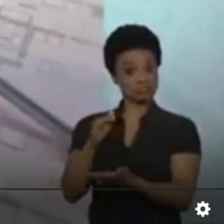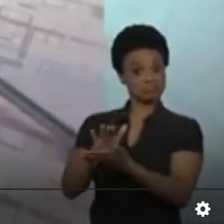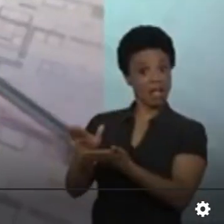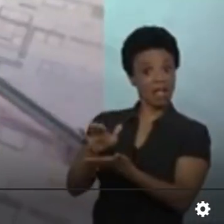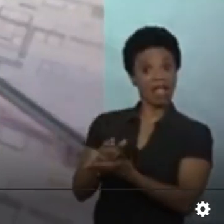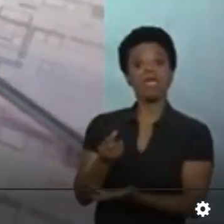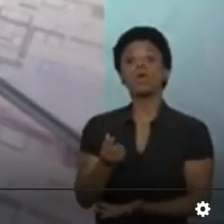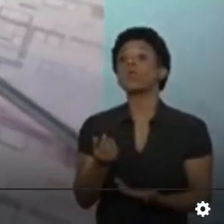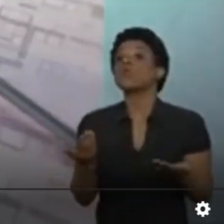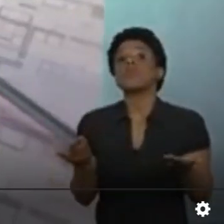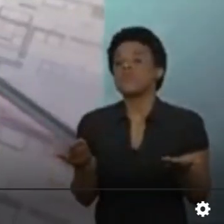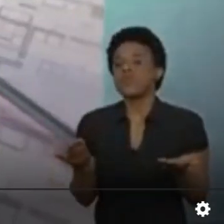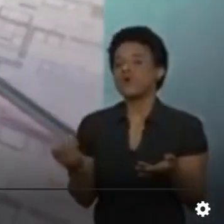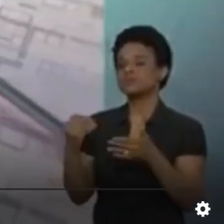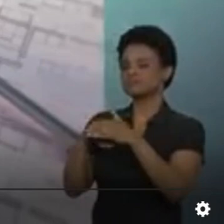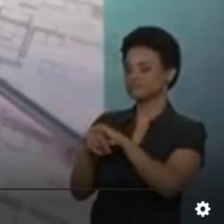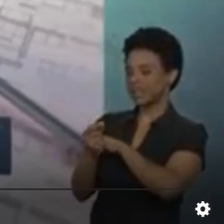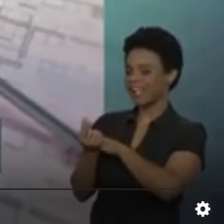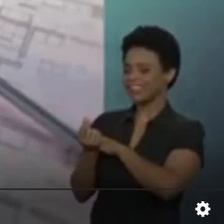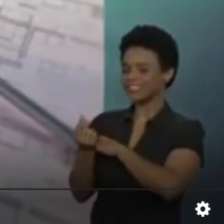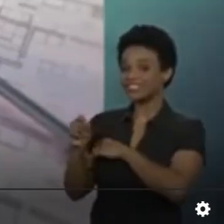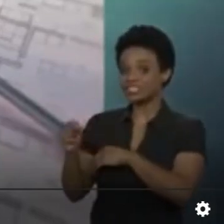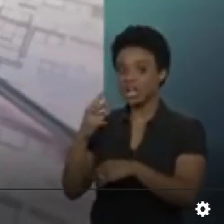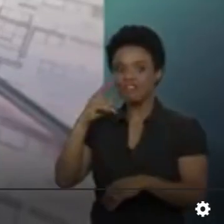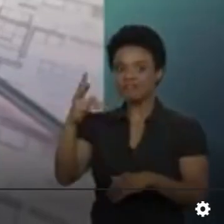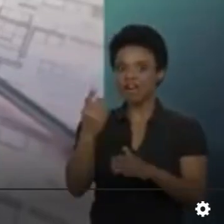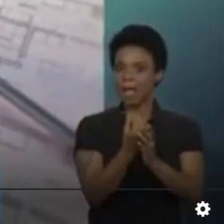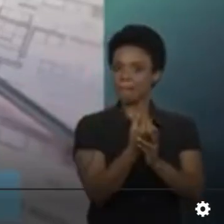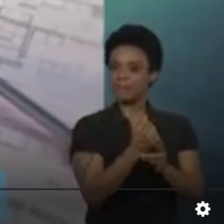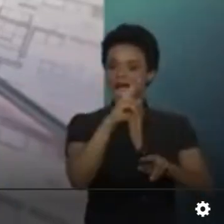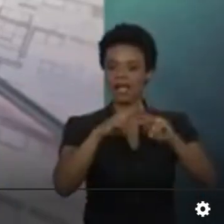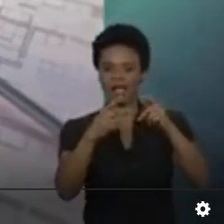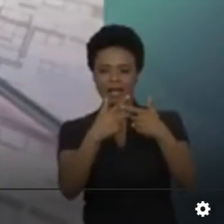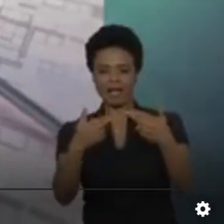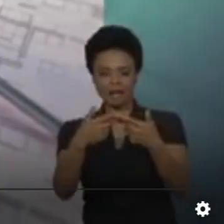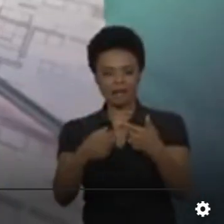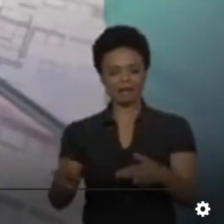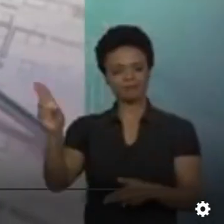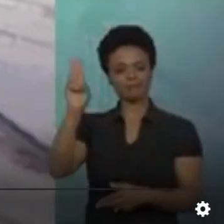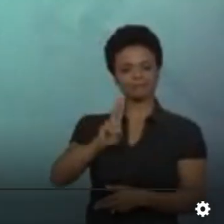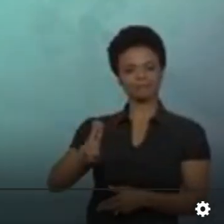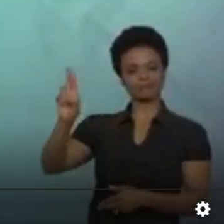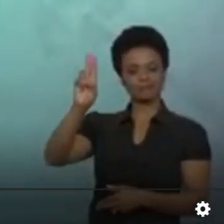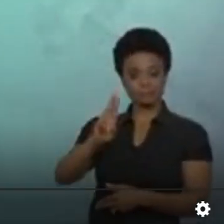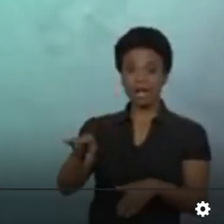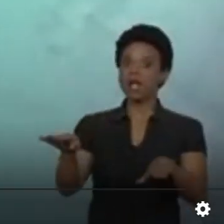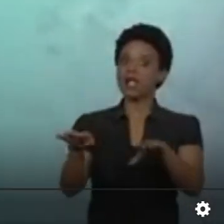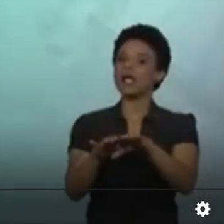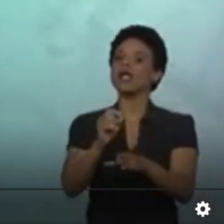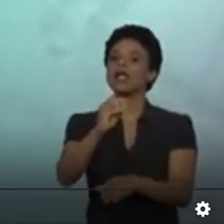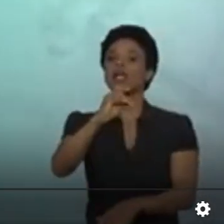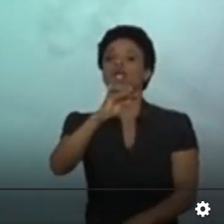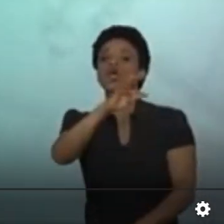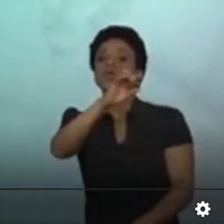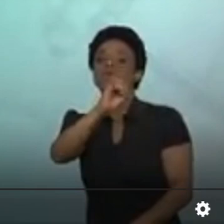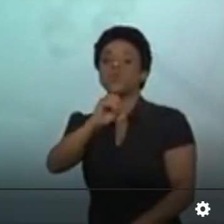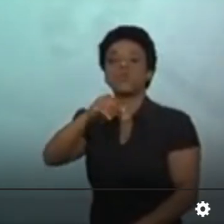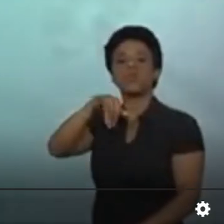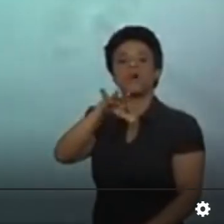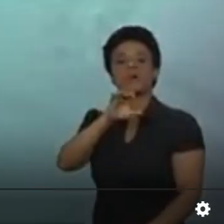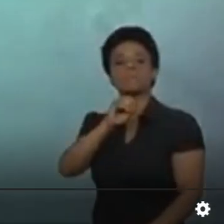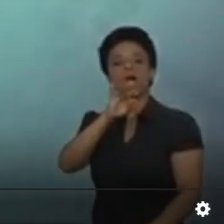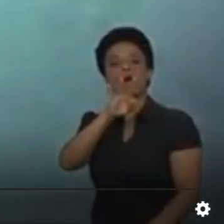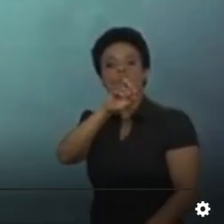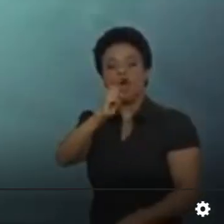que deve levar em conta, por exemplo, o preço dos materiais utilizados na instalação, além do custo de mão de obra de